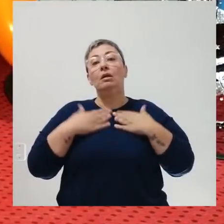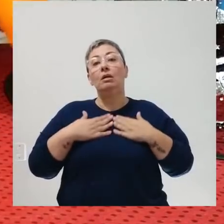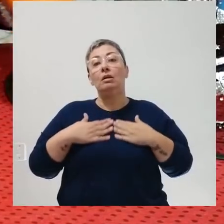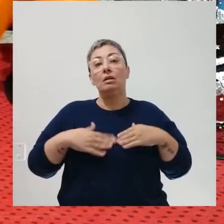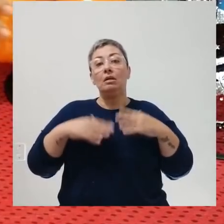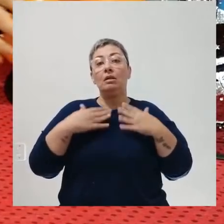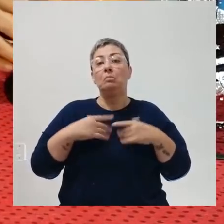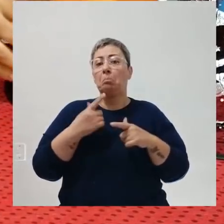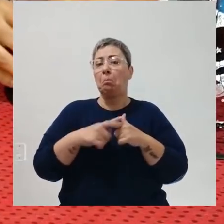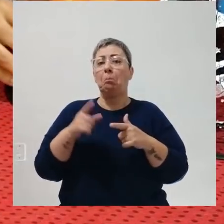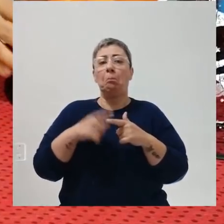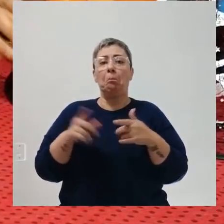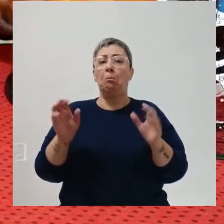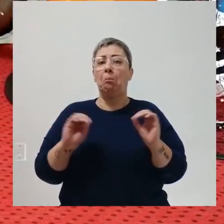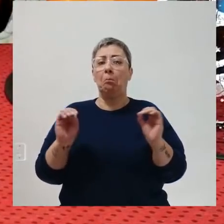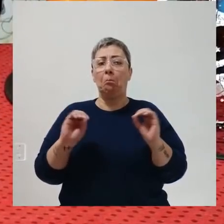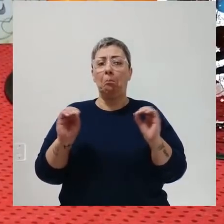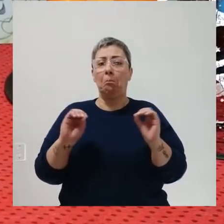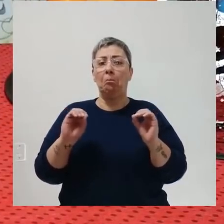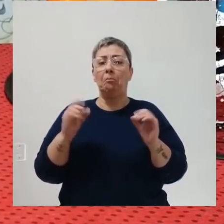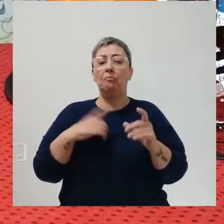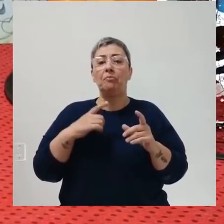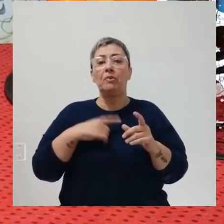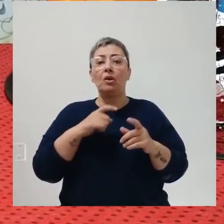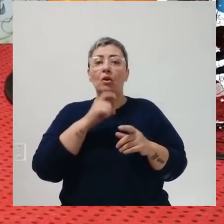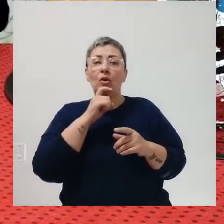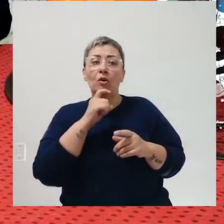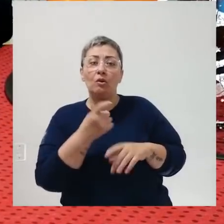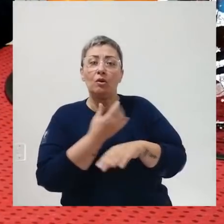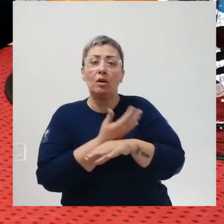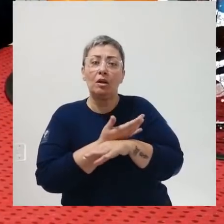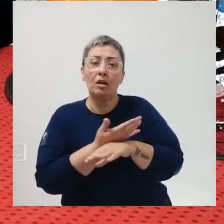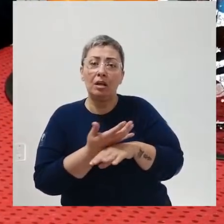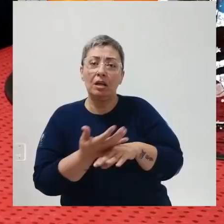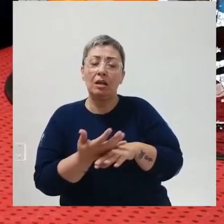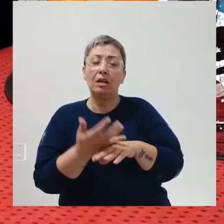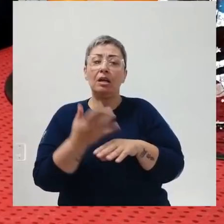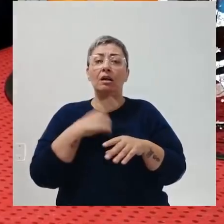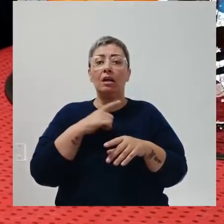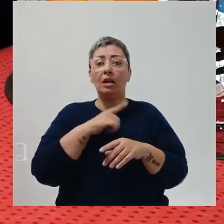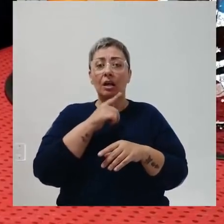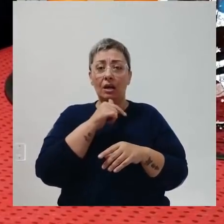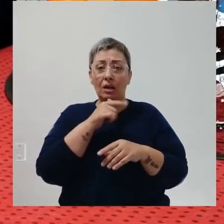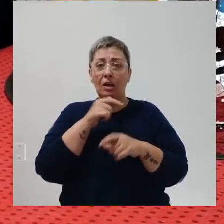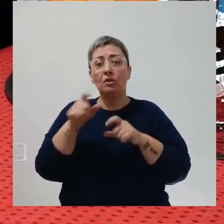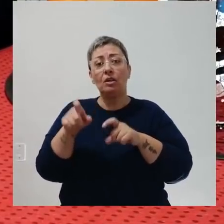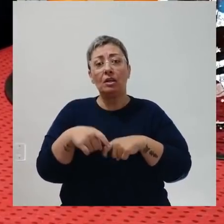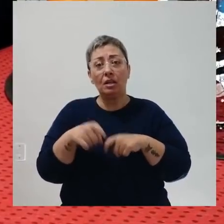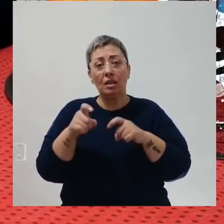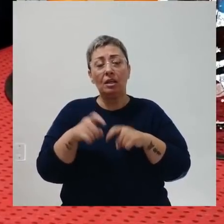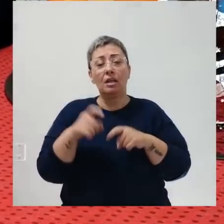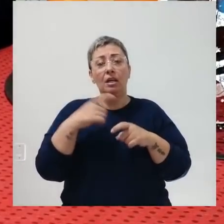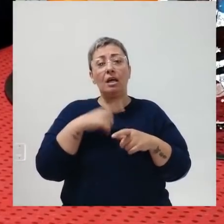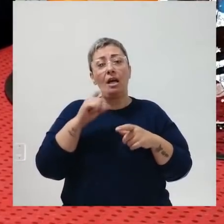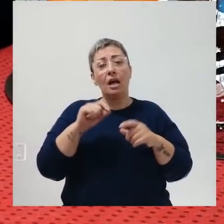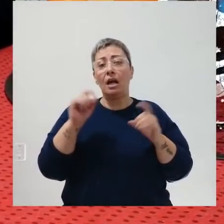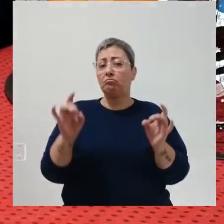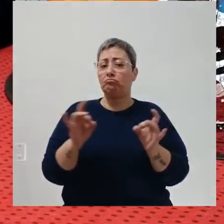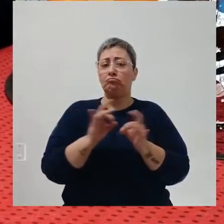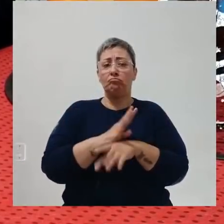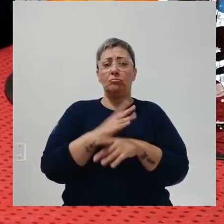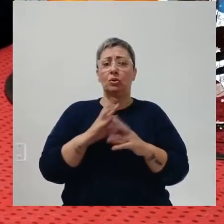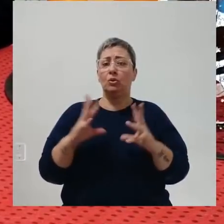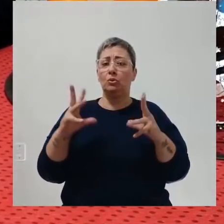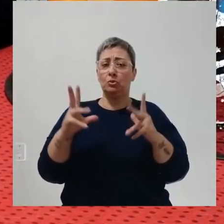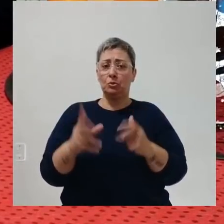tranquilamente, sem problema nenhum. O verdinho, a grama e a água daquela fazenda eram suficientes